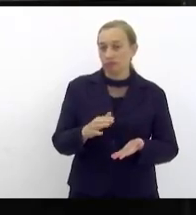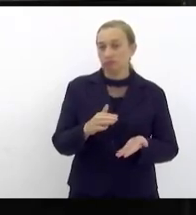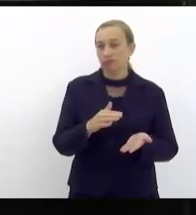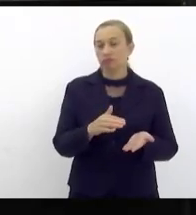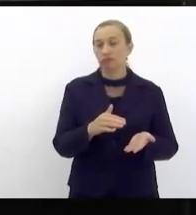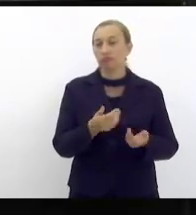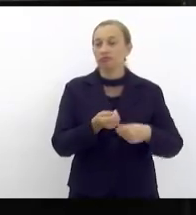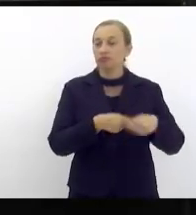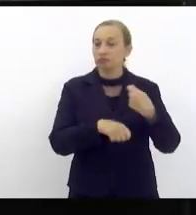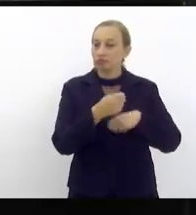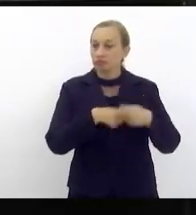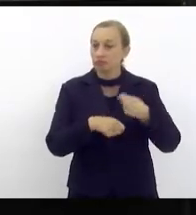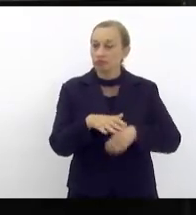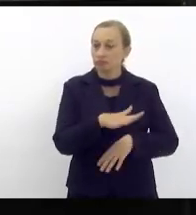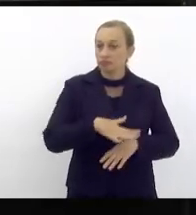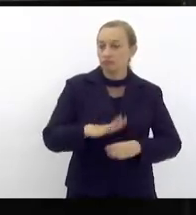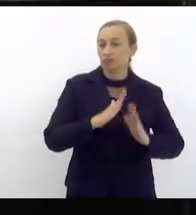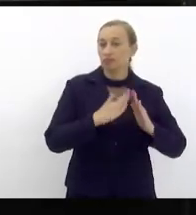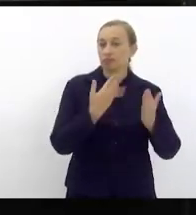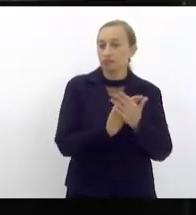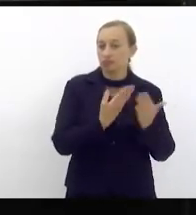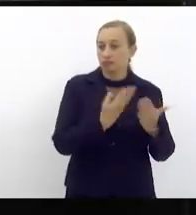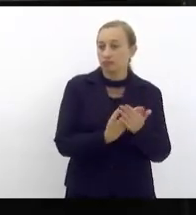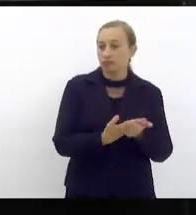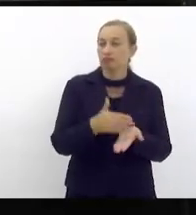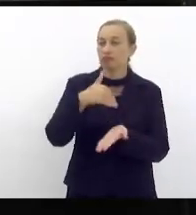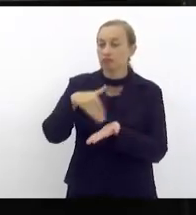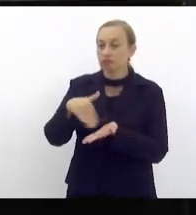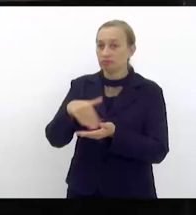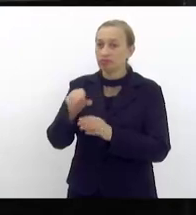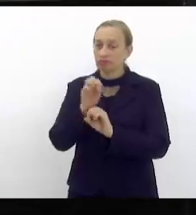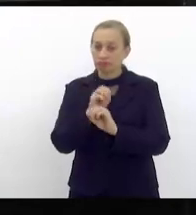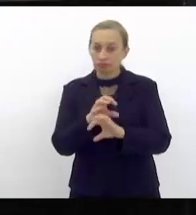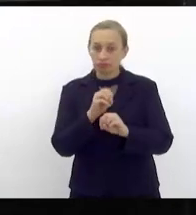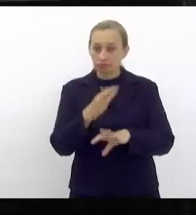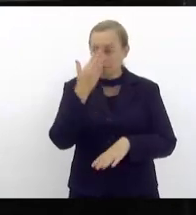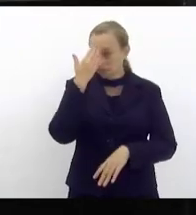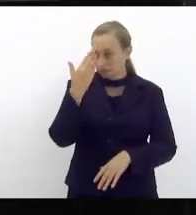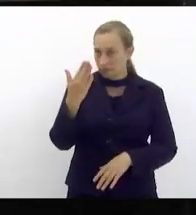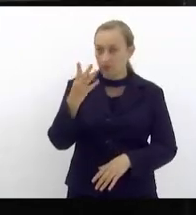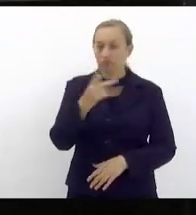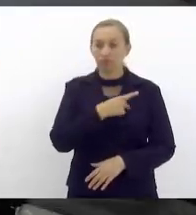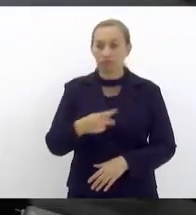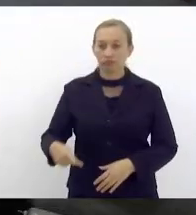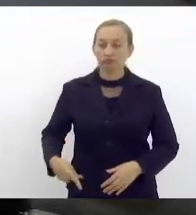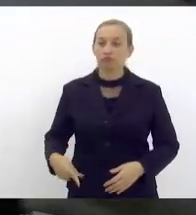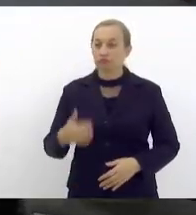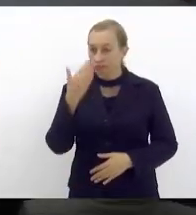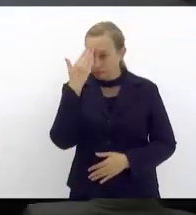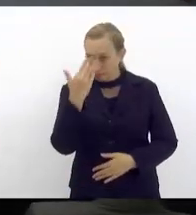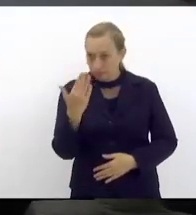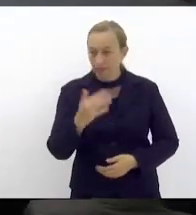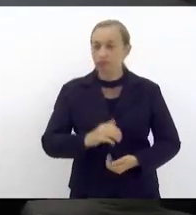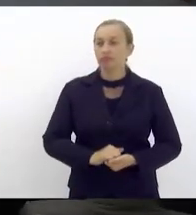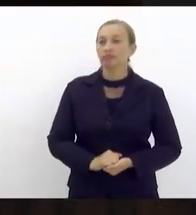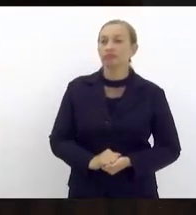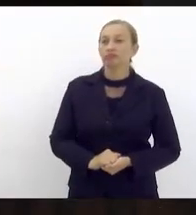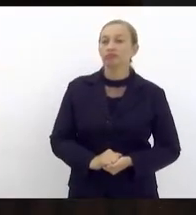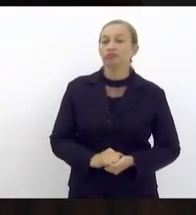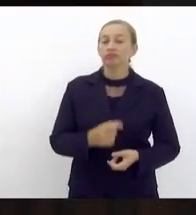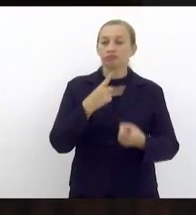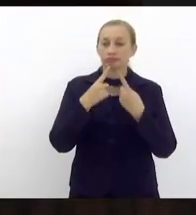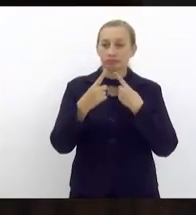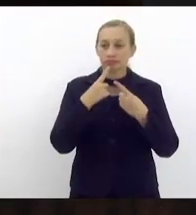administração da Unidade Escolar e a secretaria de educação Obrigada Presidente Obrigada para